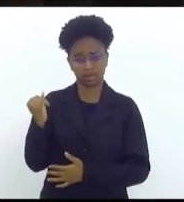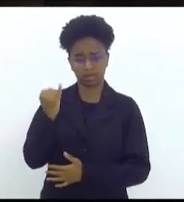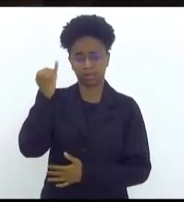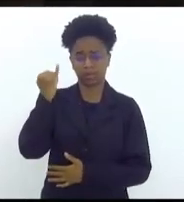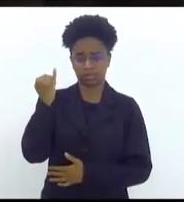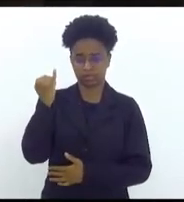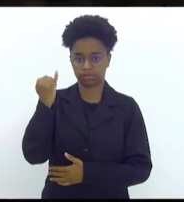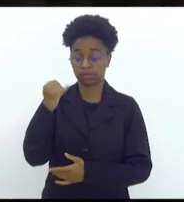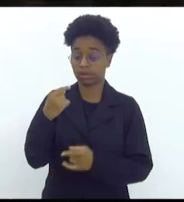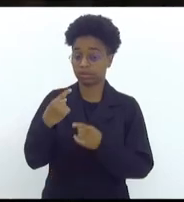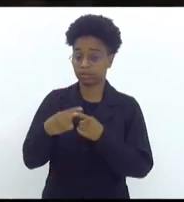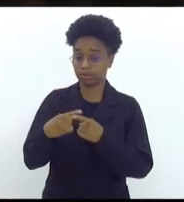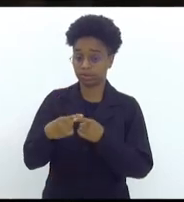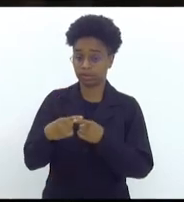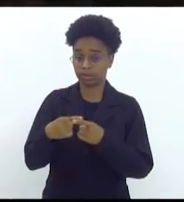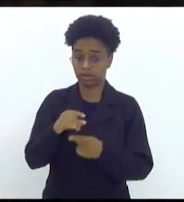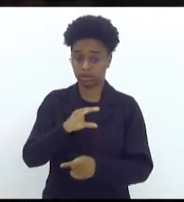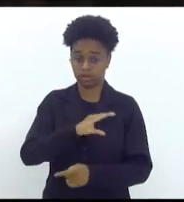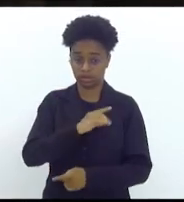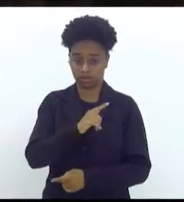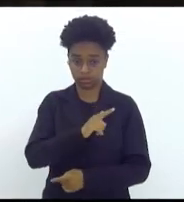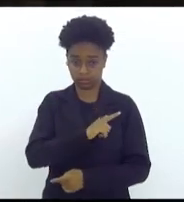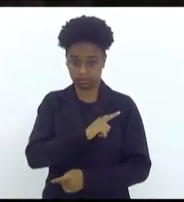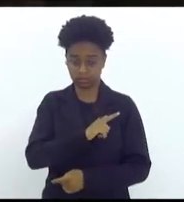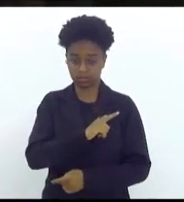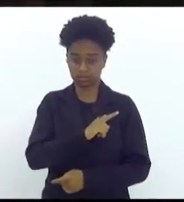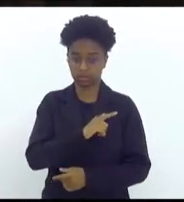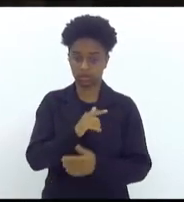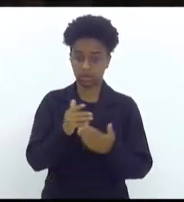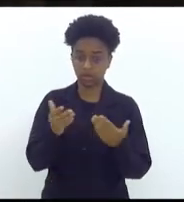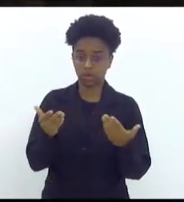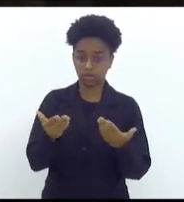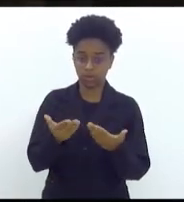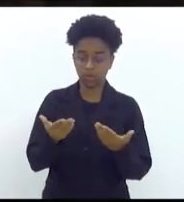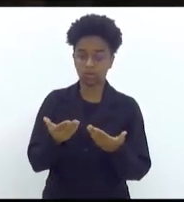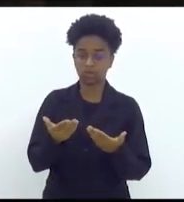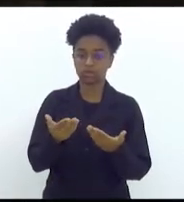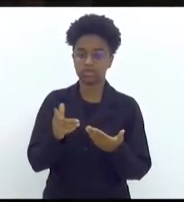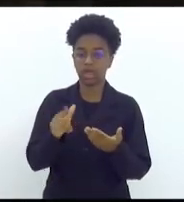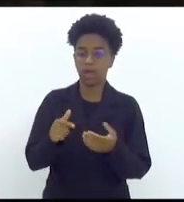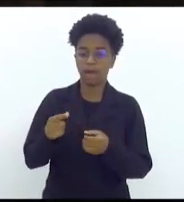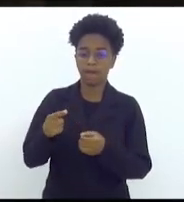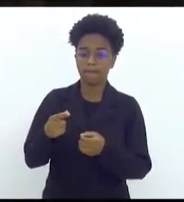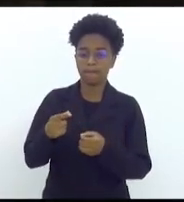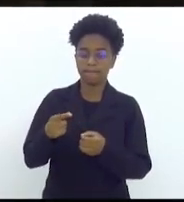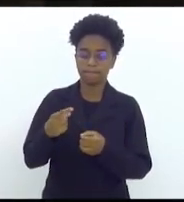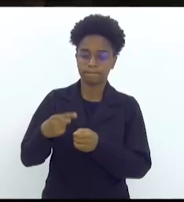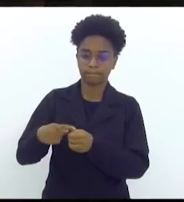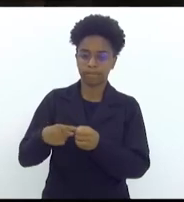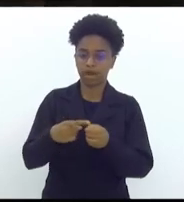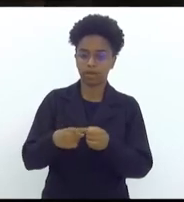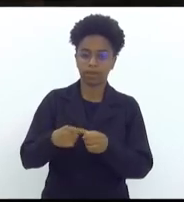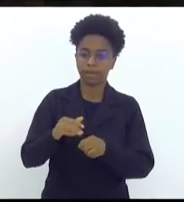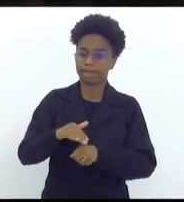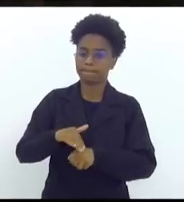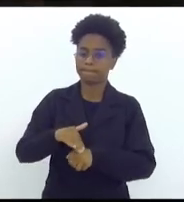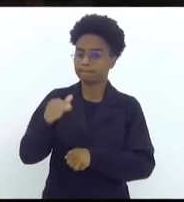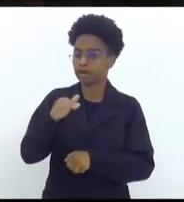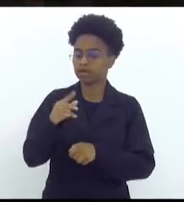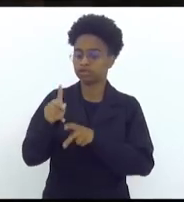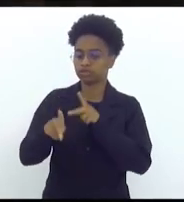porque Campo Grande hoje é o bairro mais denso da cidade do Rio de Janeiro